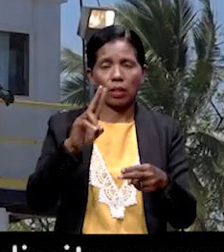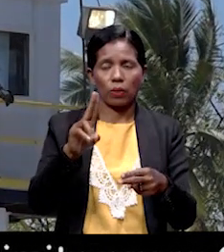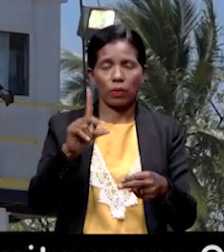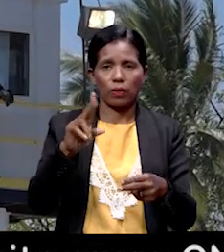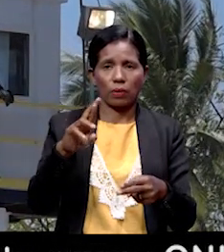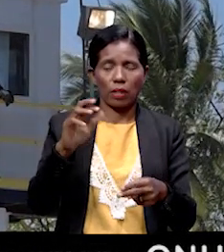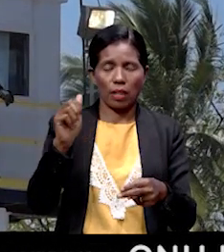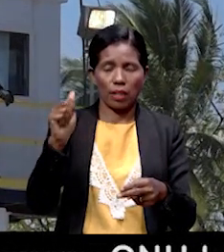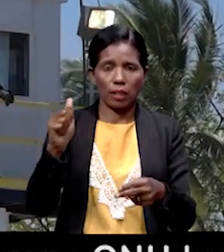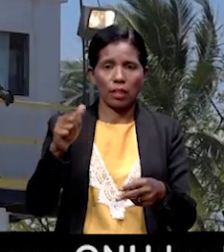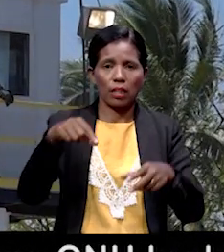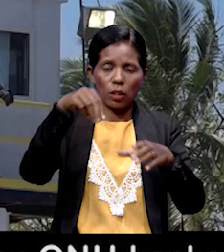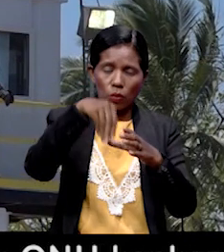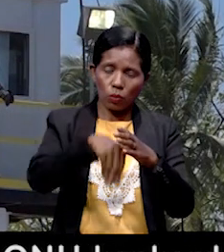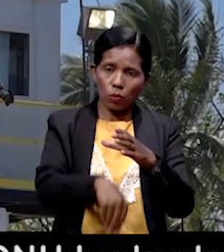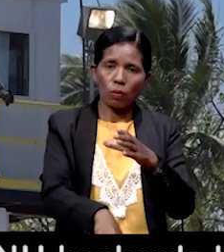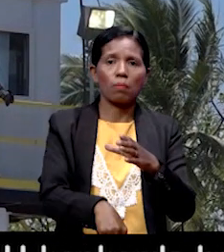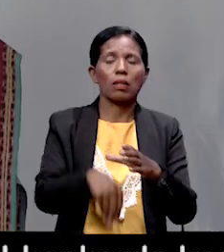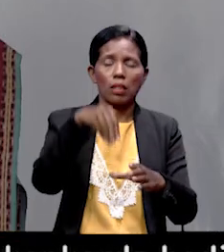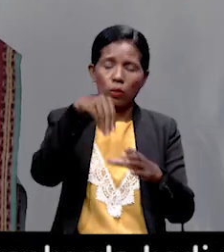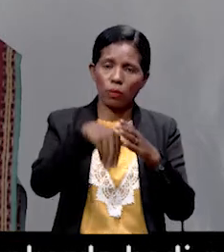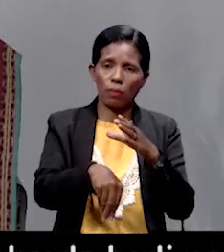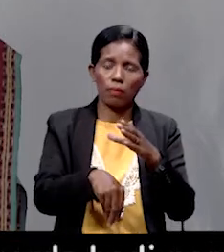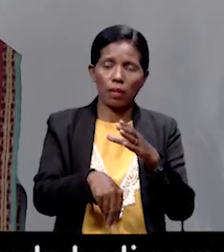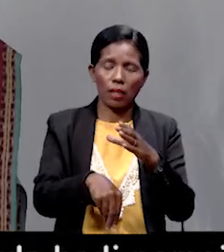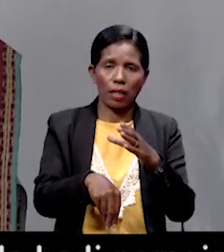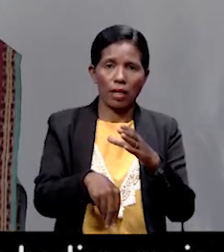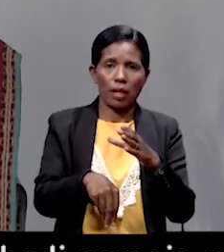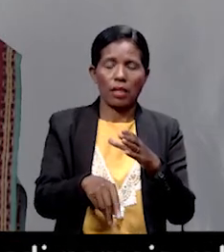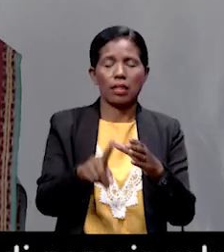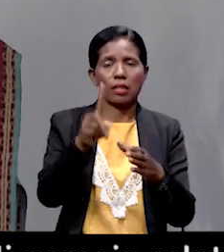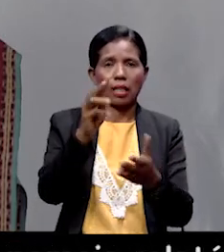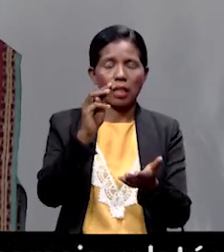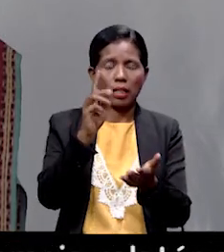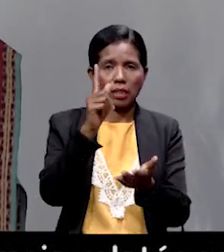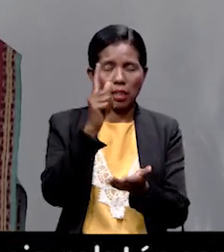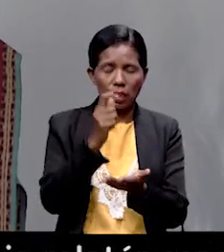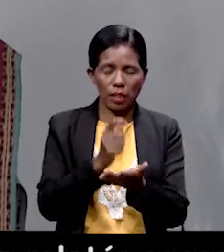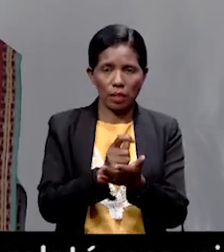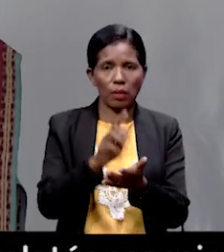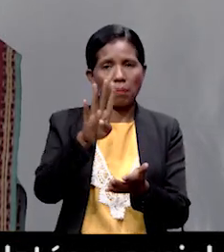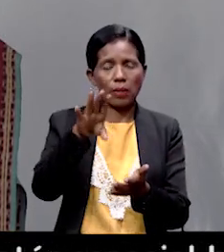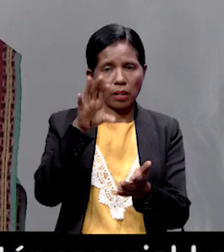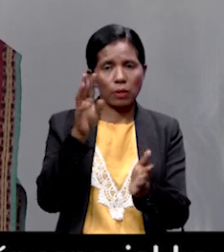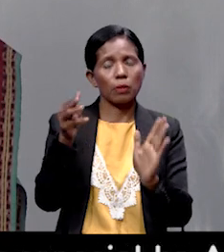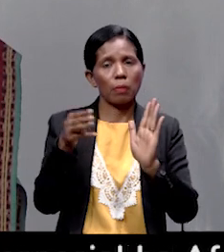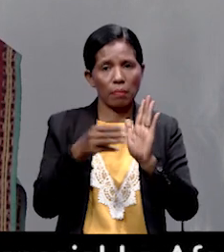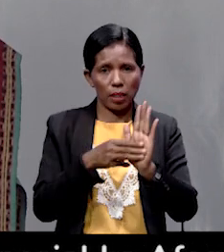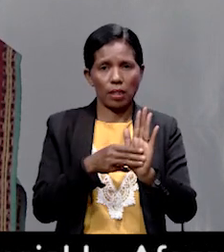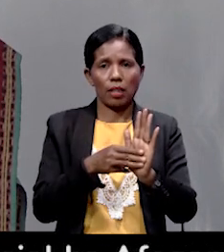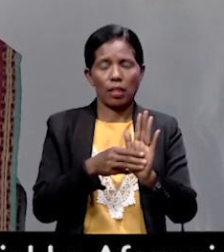rihunida apusat kilometer ida potupat dewe ida ne karek tuir tika saur beki ida ne